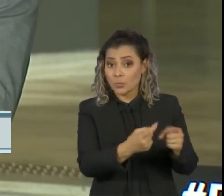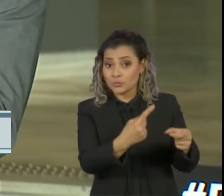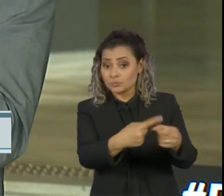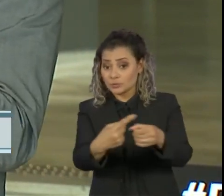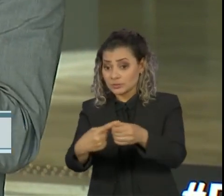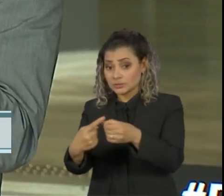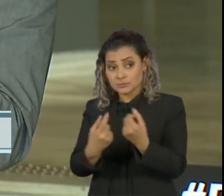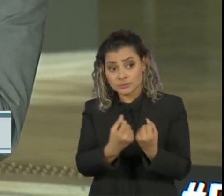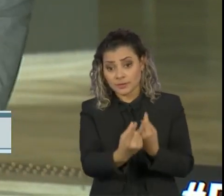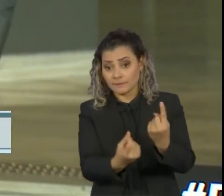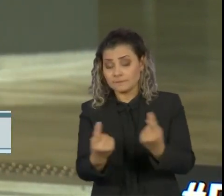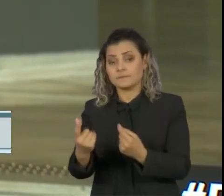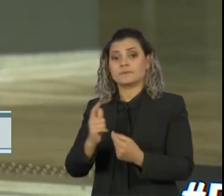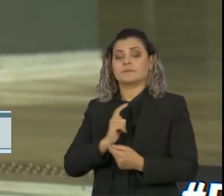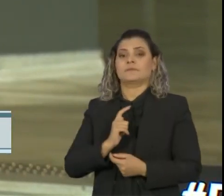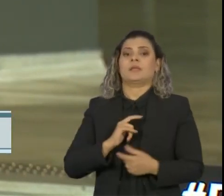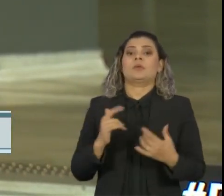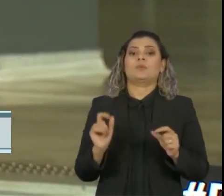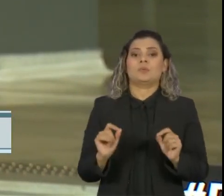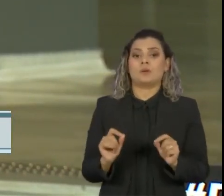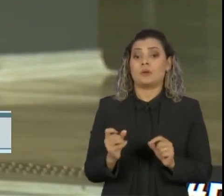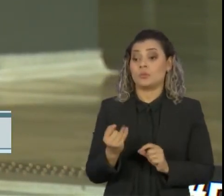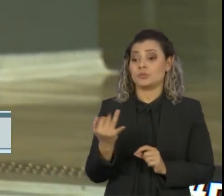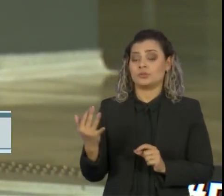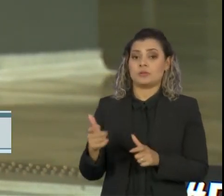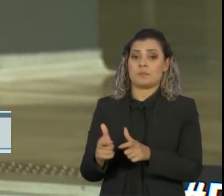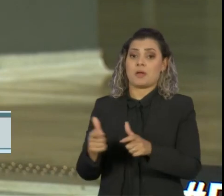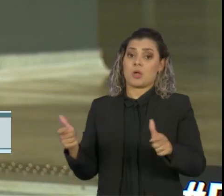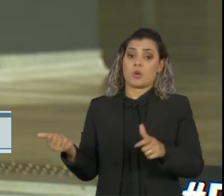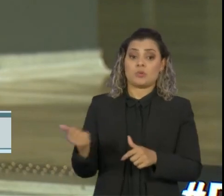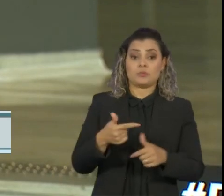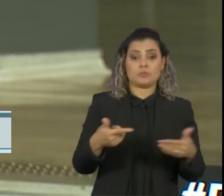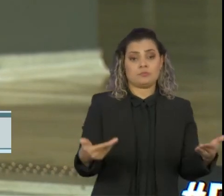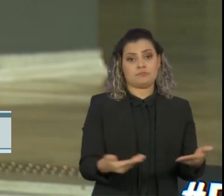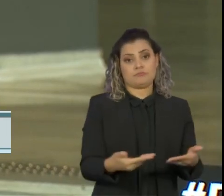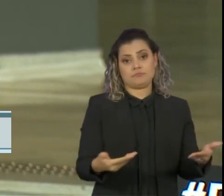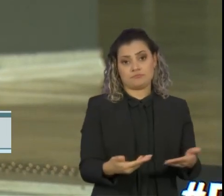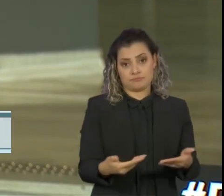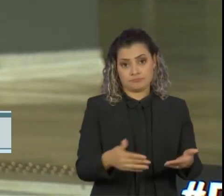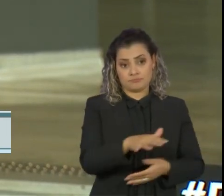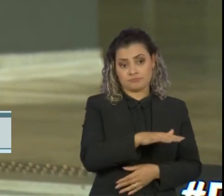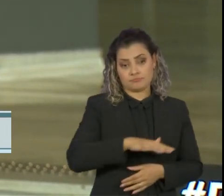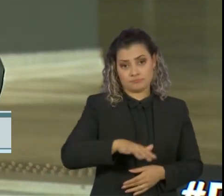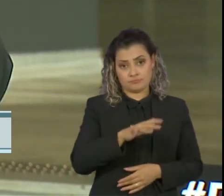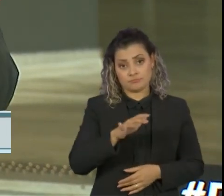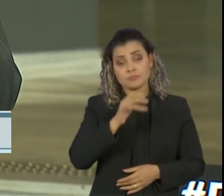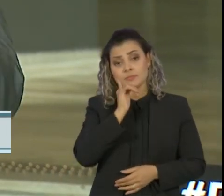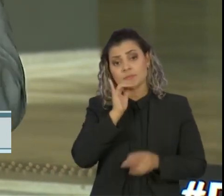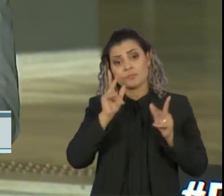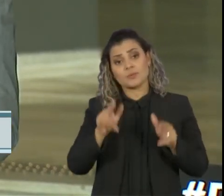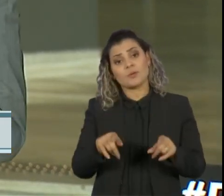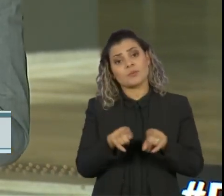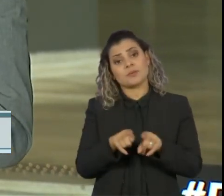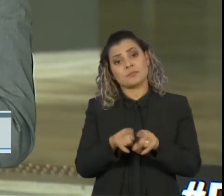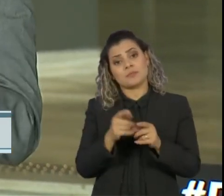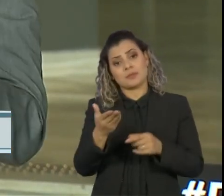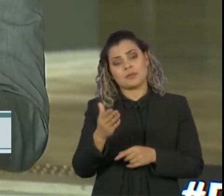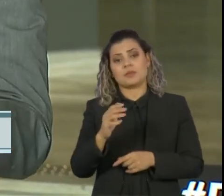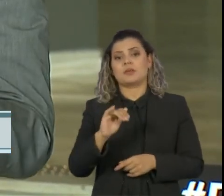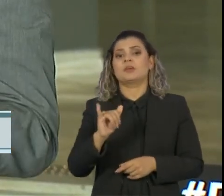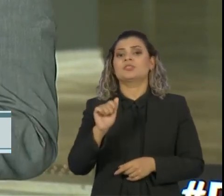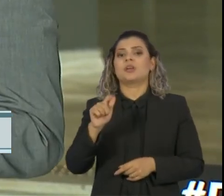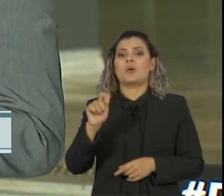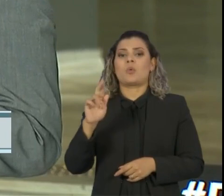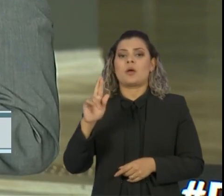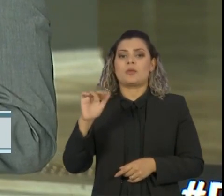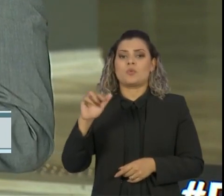região têm números maiores do que essa média localizada na região, como é o caso, por exemplo, de Jaguariúna, que